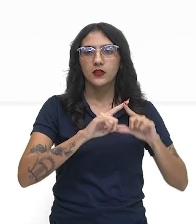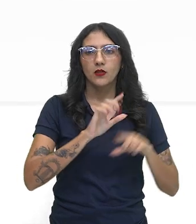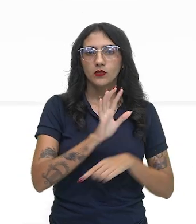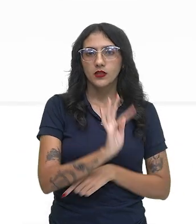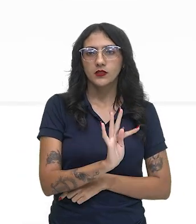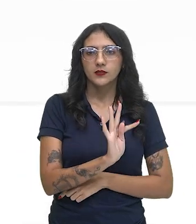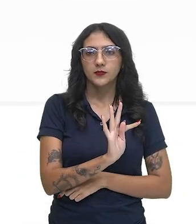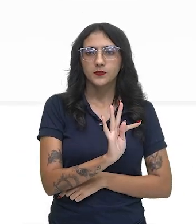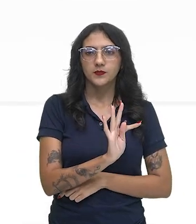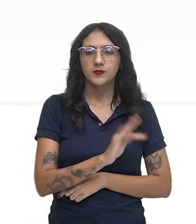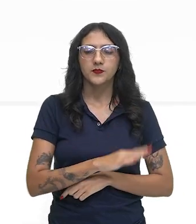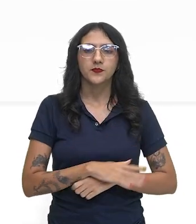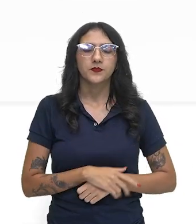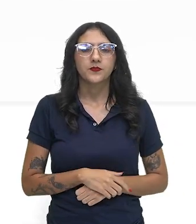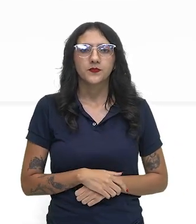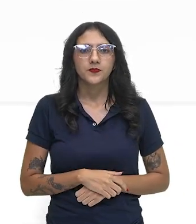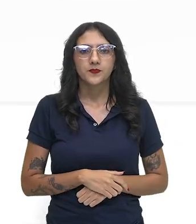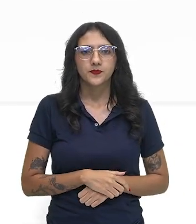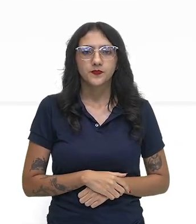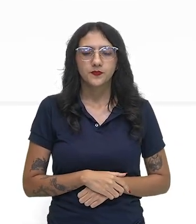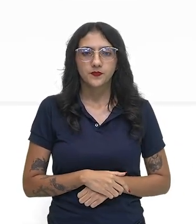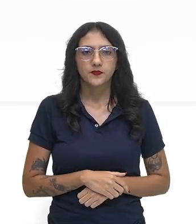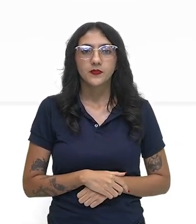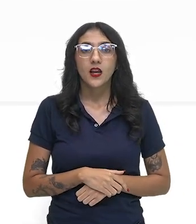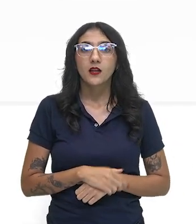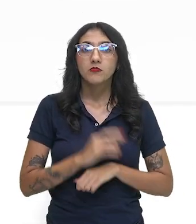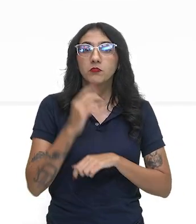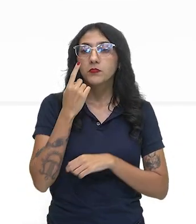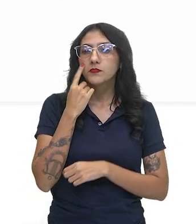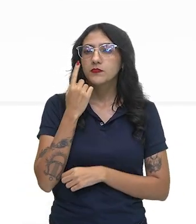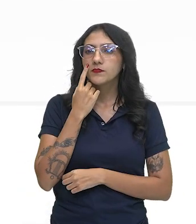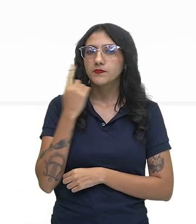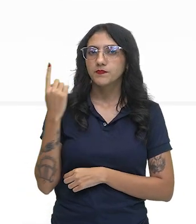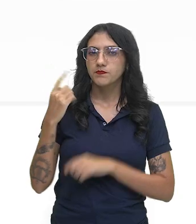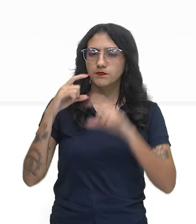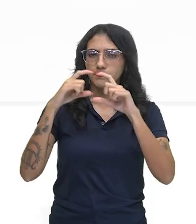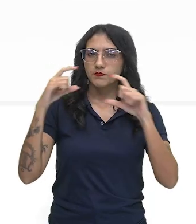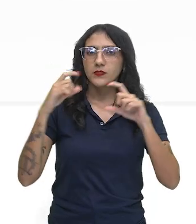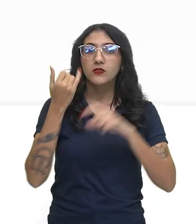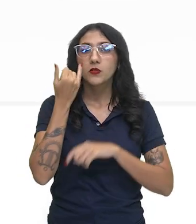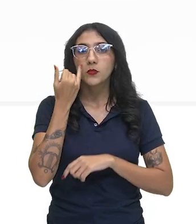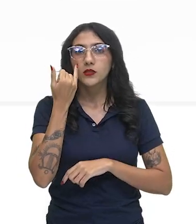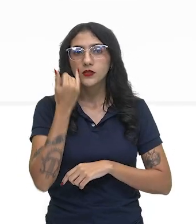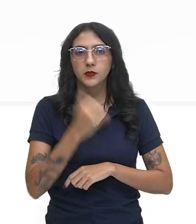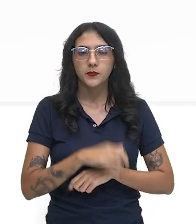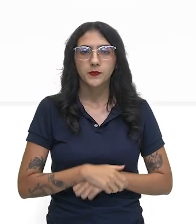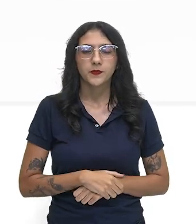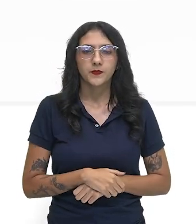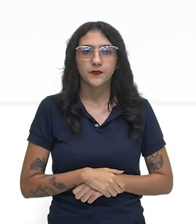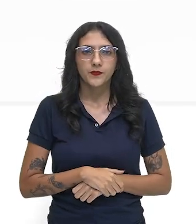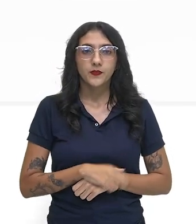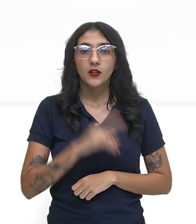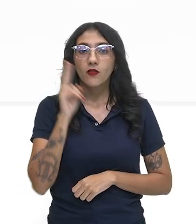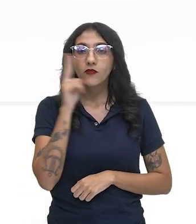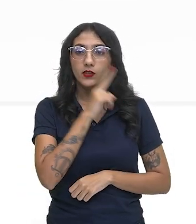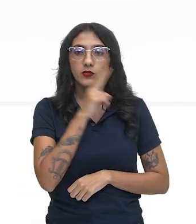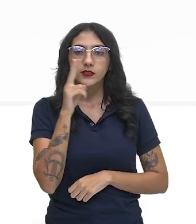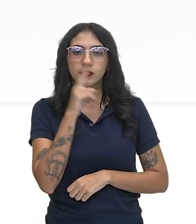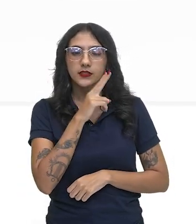ΔT. E agora eu encontro, aí você vai olhar lá para os dados. Quem é o ΔV? Ah, o